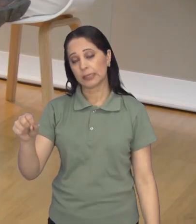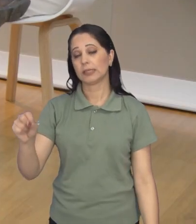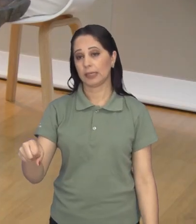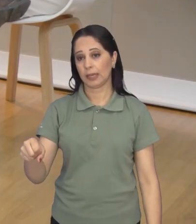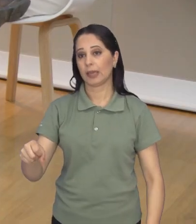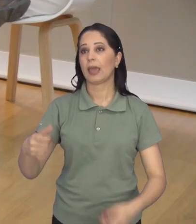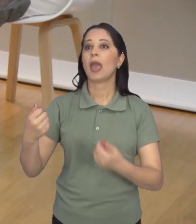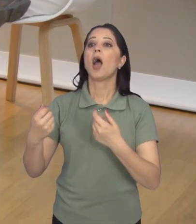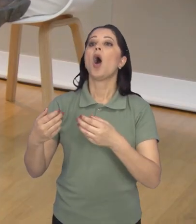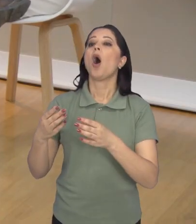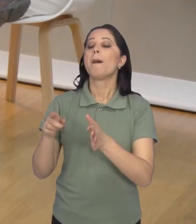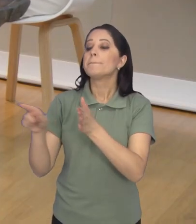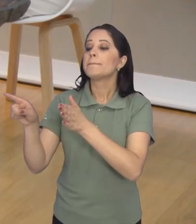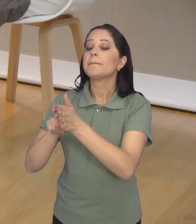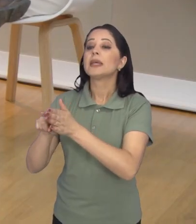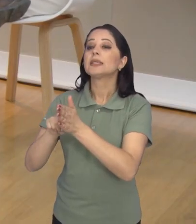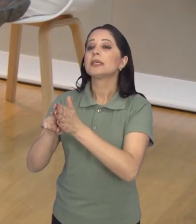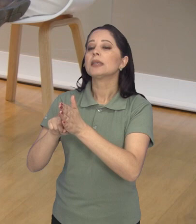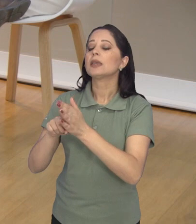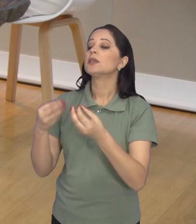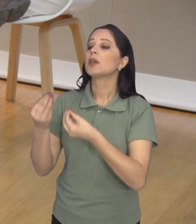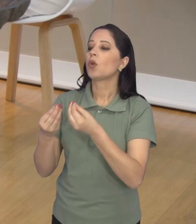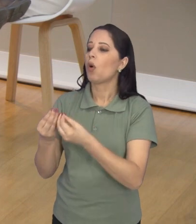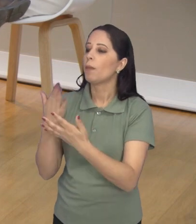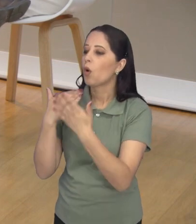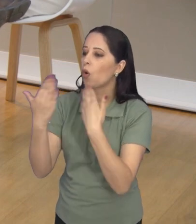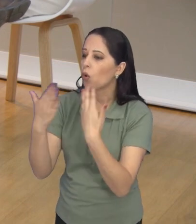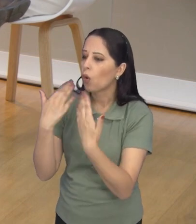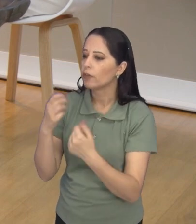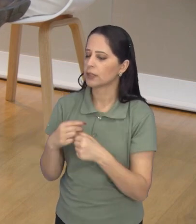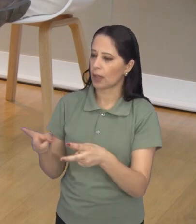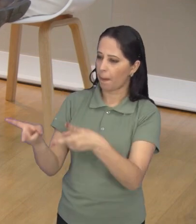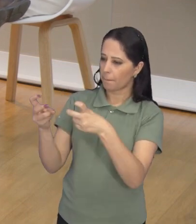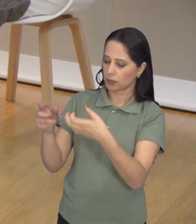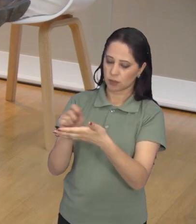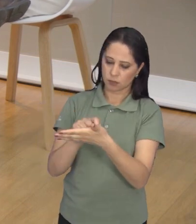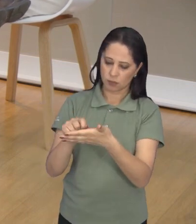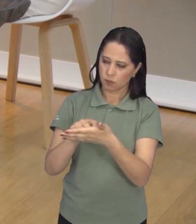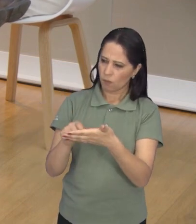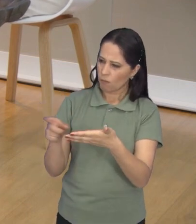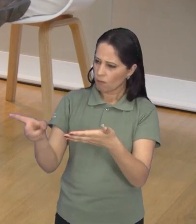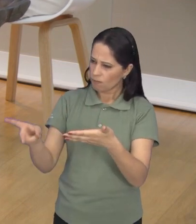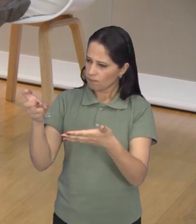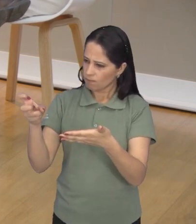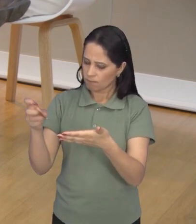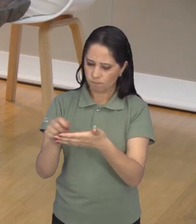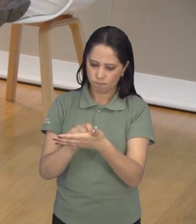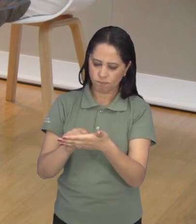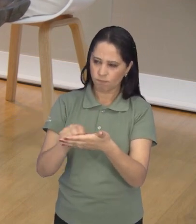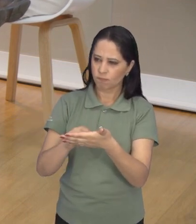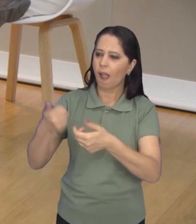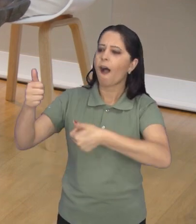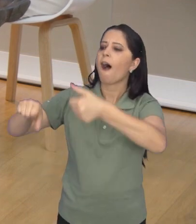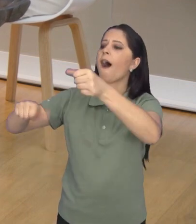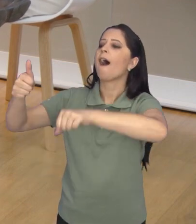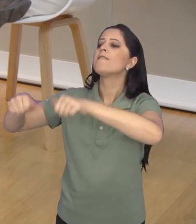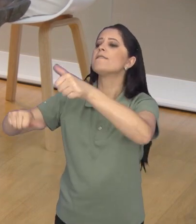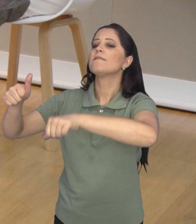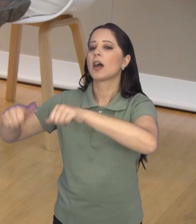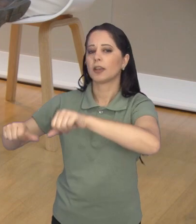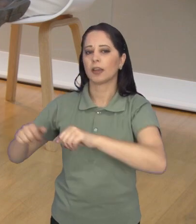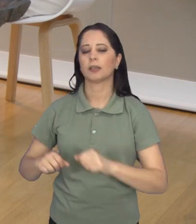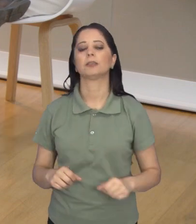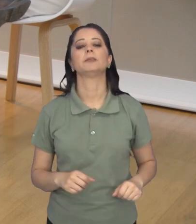ele é eminentemente clínico, precisa de conversa. O que vai dar o diagnóstico, o que vai dizer se aquilo é um problema transitório ou